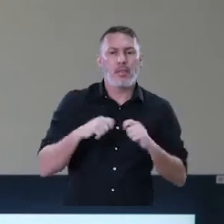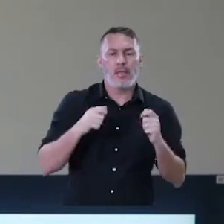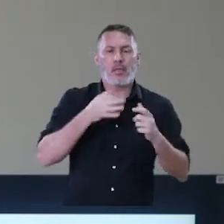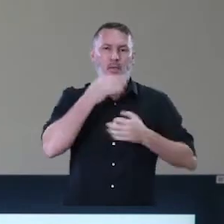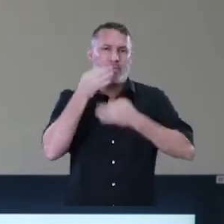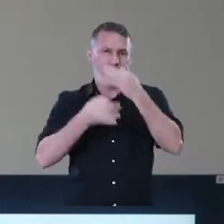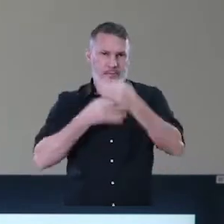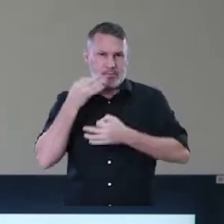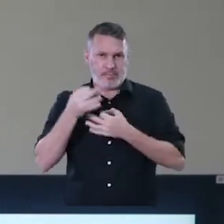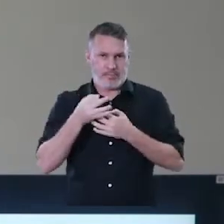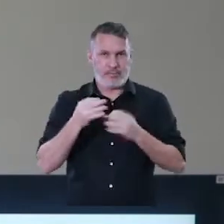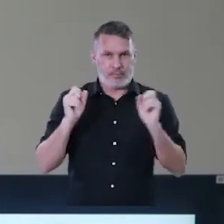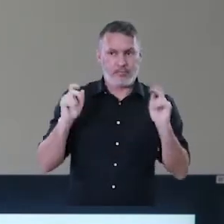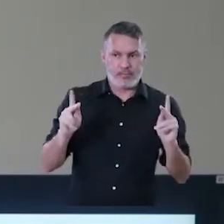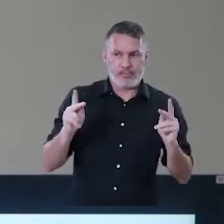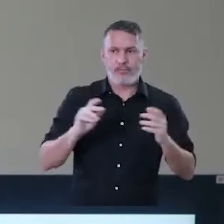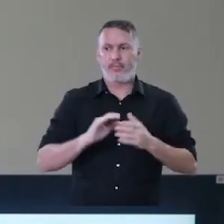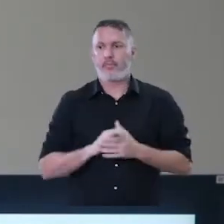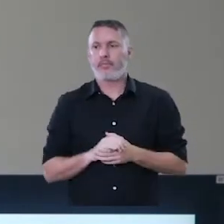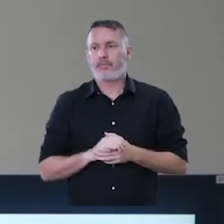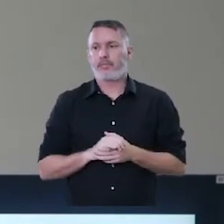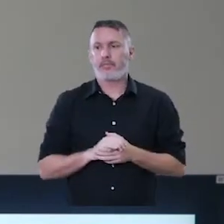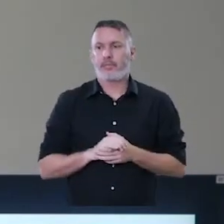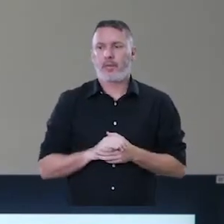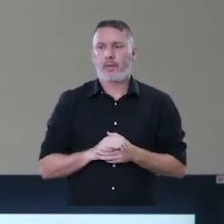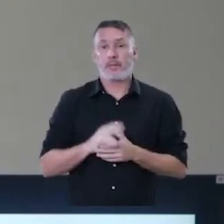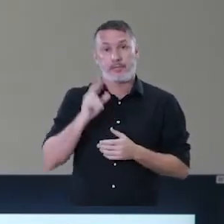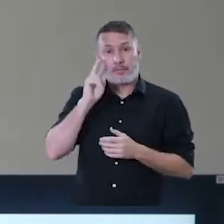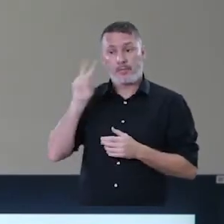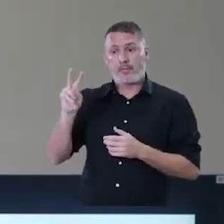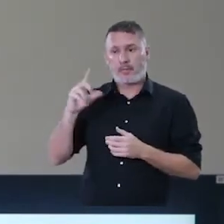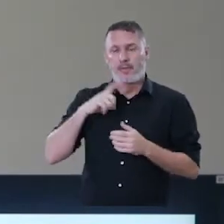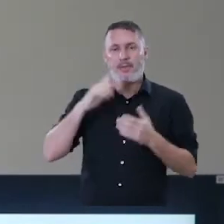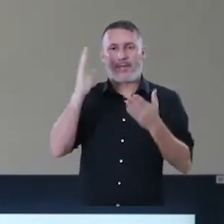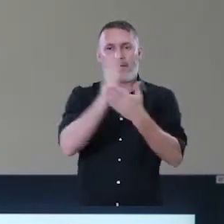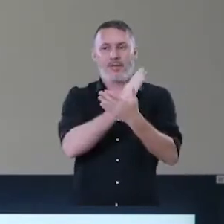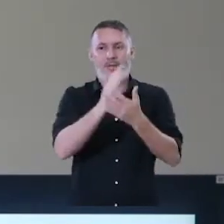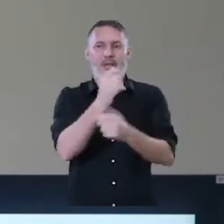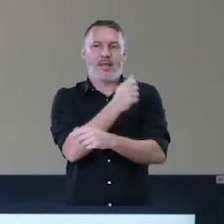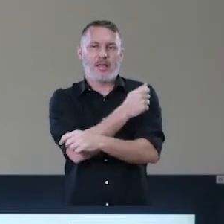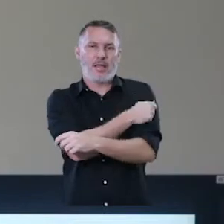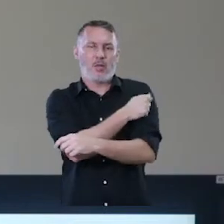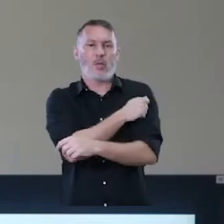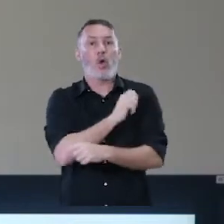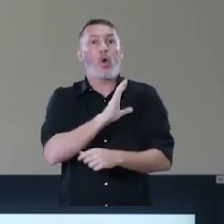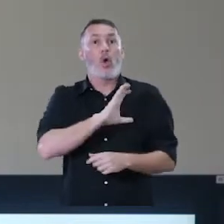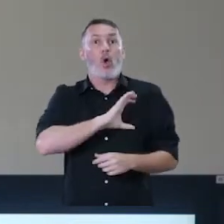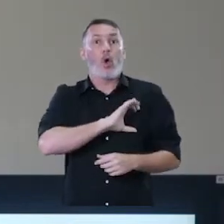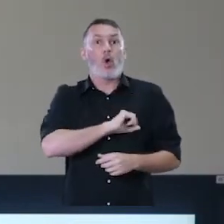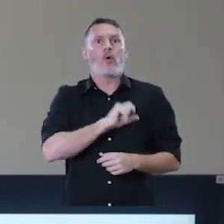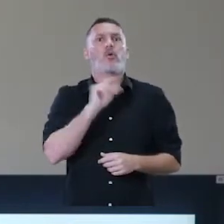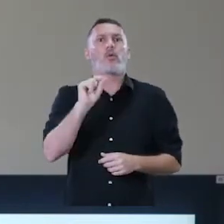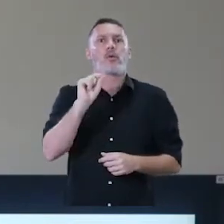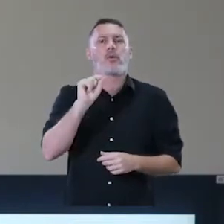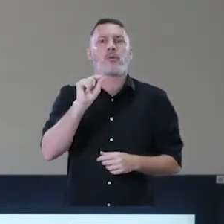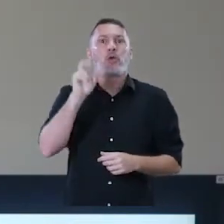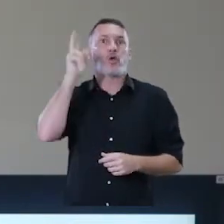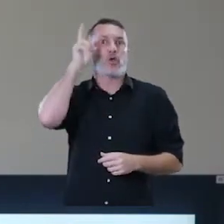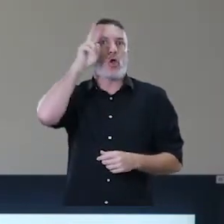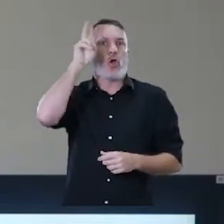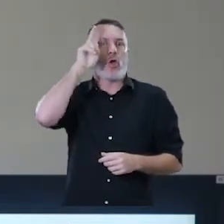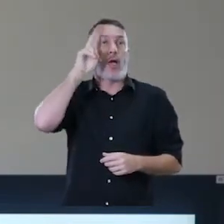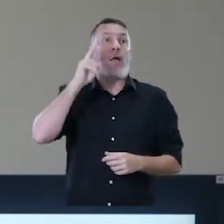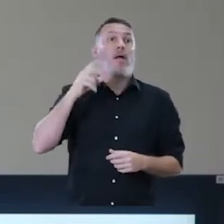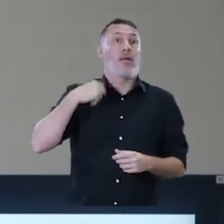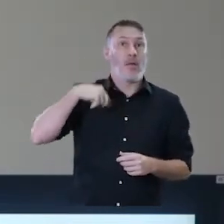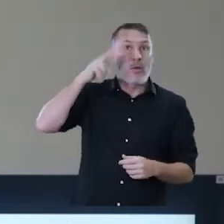te auxiliar na argumentação. Perfeito? Vamos lá então. Alguns alunos gostam de utilizar base histórica.